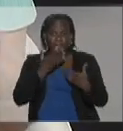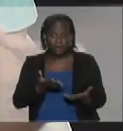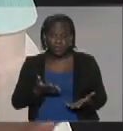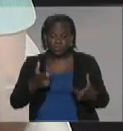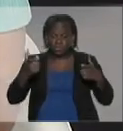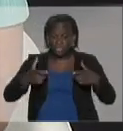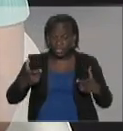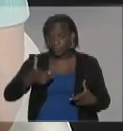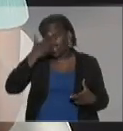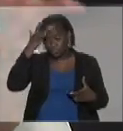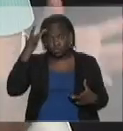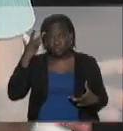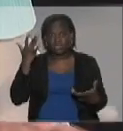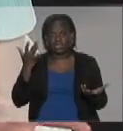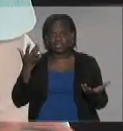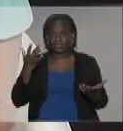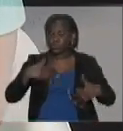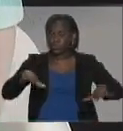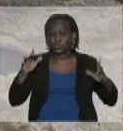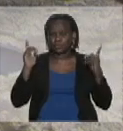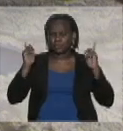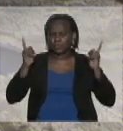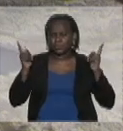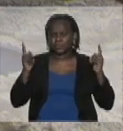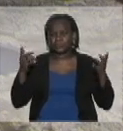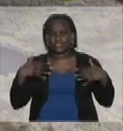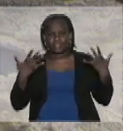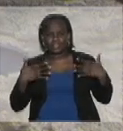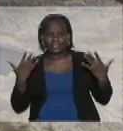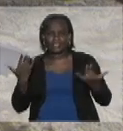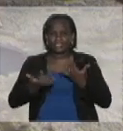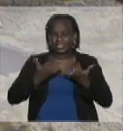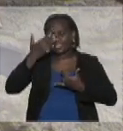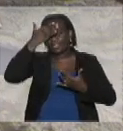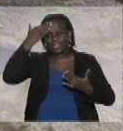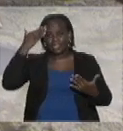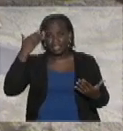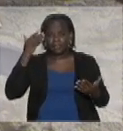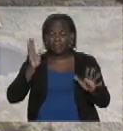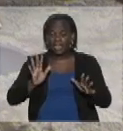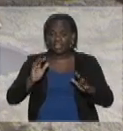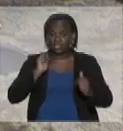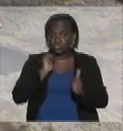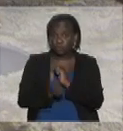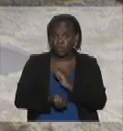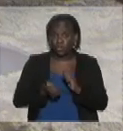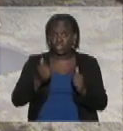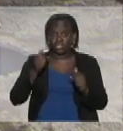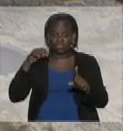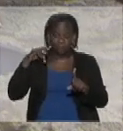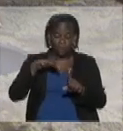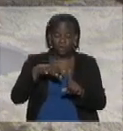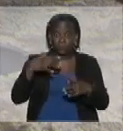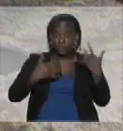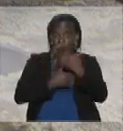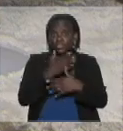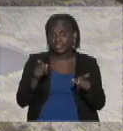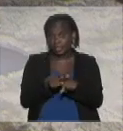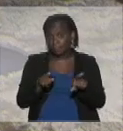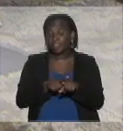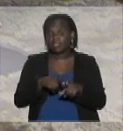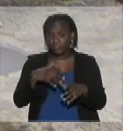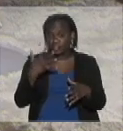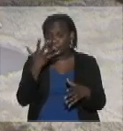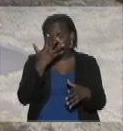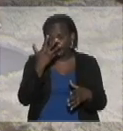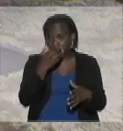num ambiente que as pessoas supostamente estão se divertindo. Esses ídolos do esporte, da música,